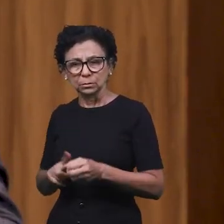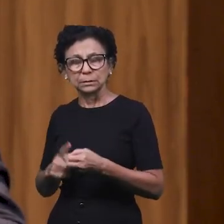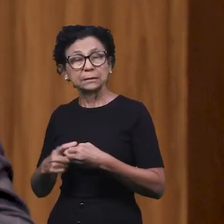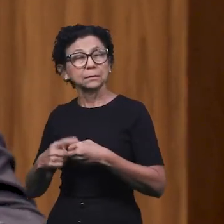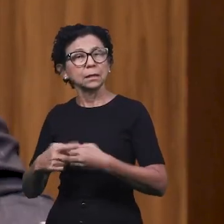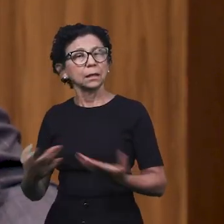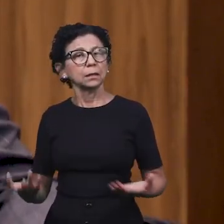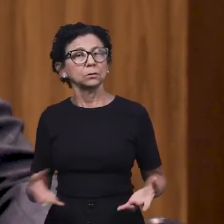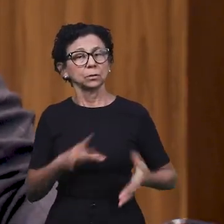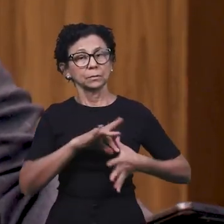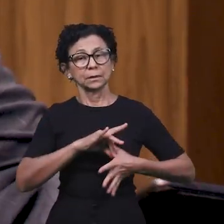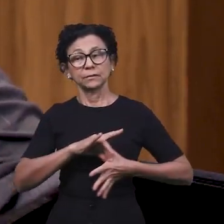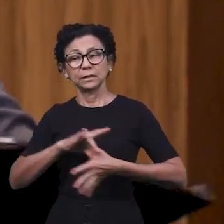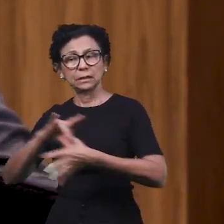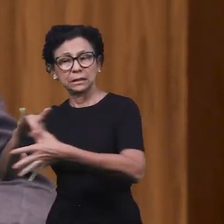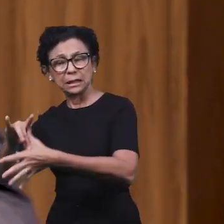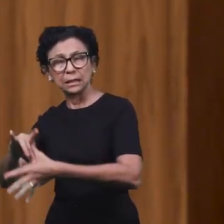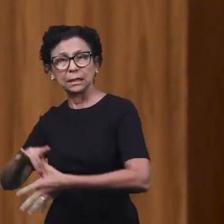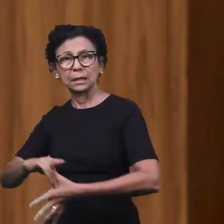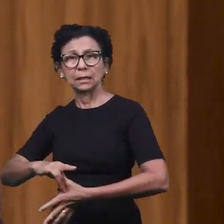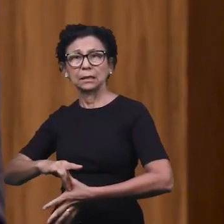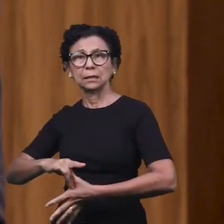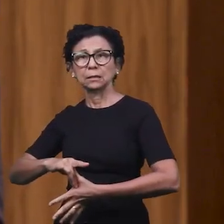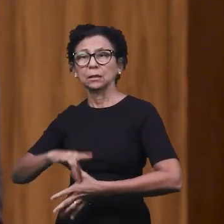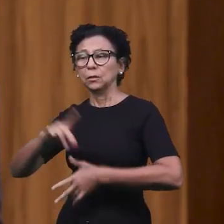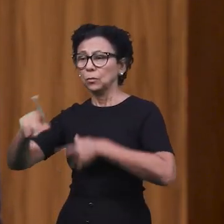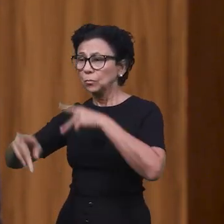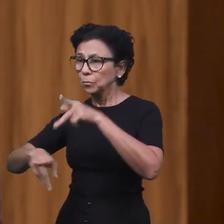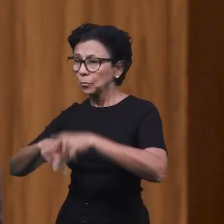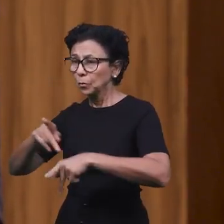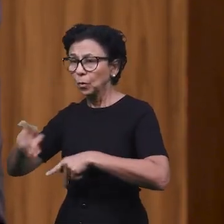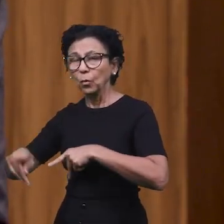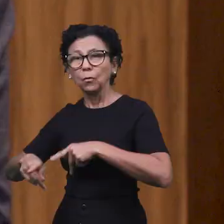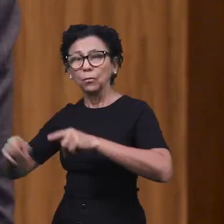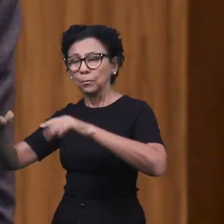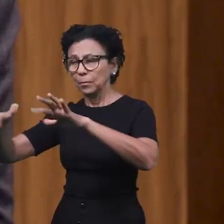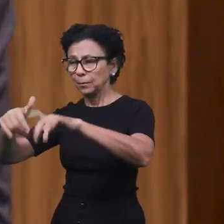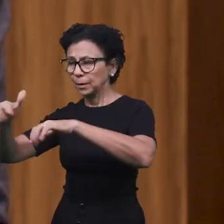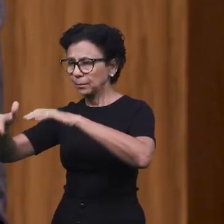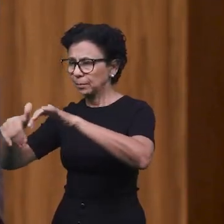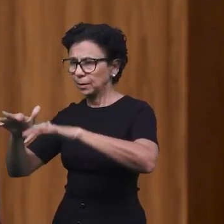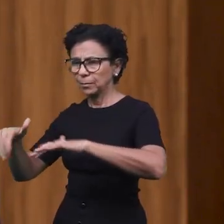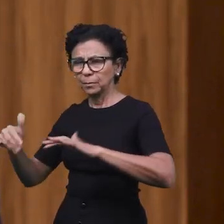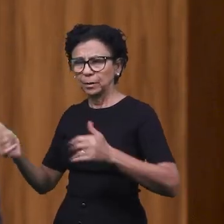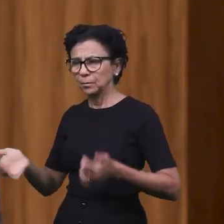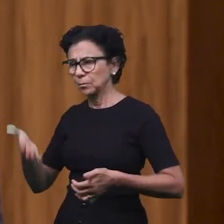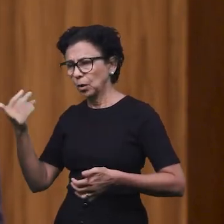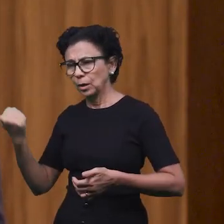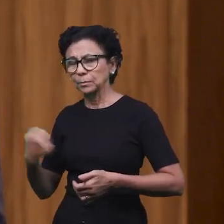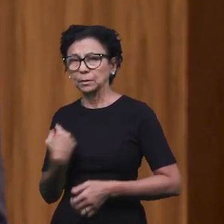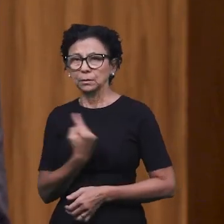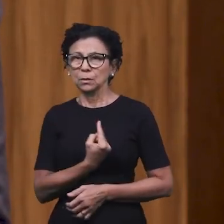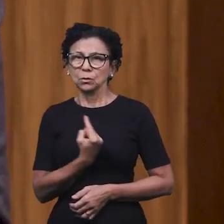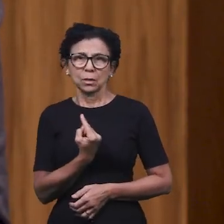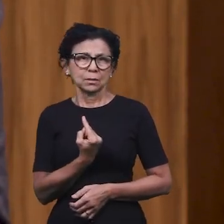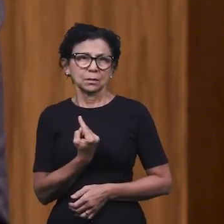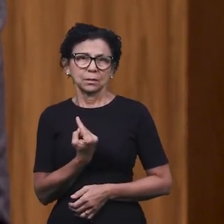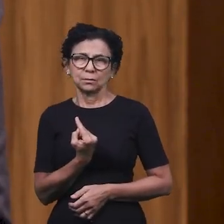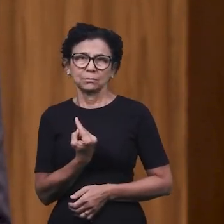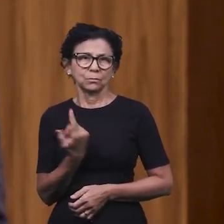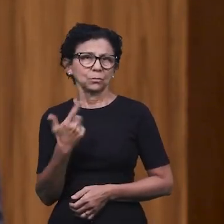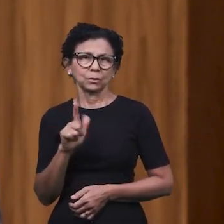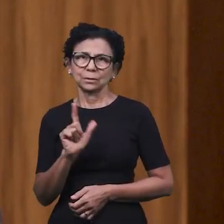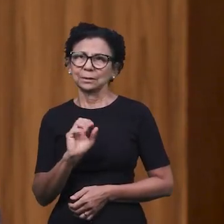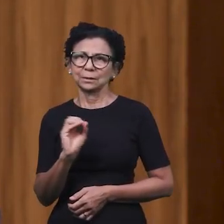precisou, enquanto líder, ajuntar um povo para que pudesse com ele fazer. Sozinho ele não ia conseguir recuperar